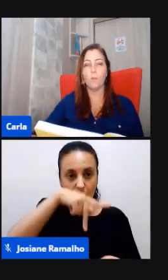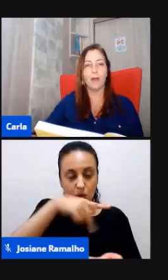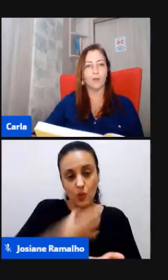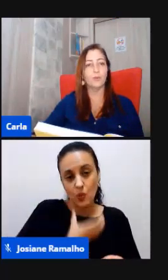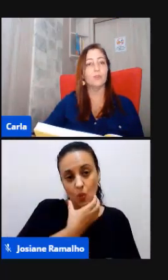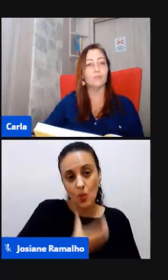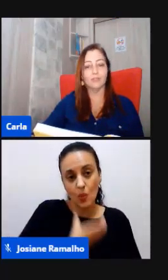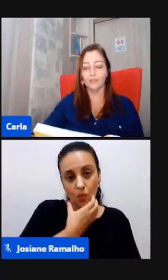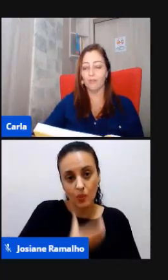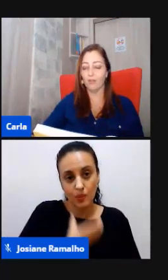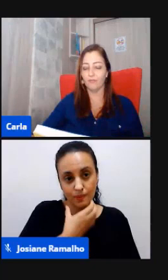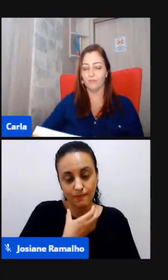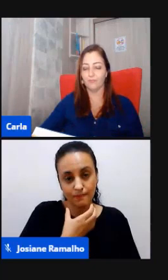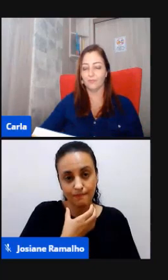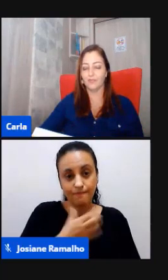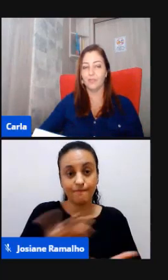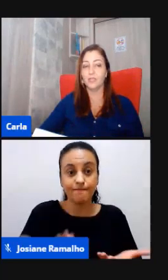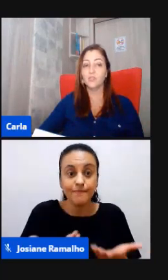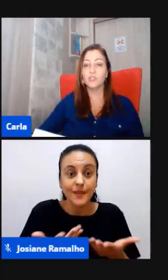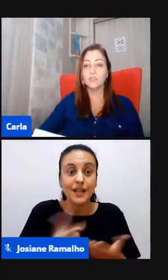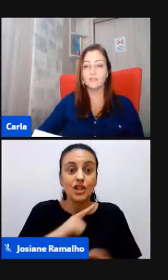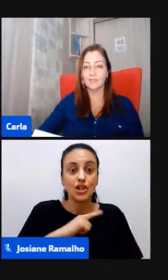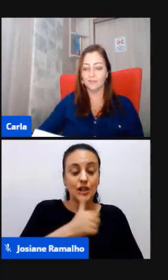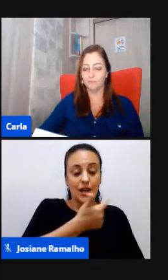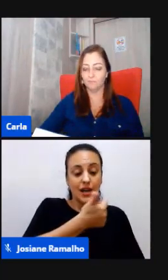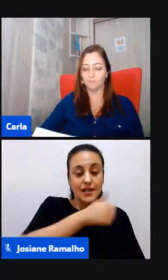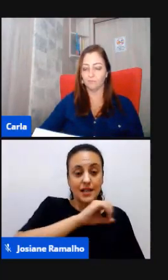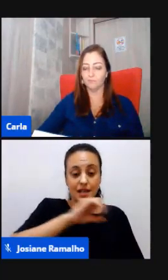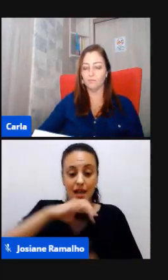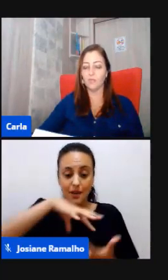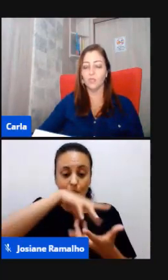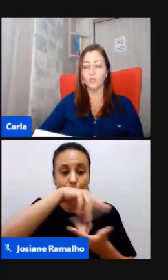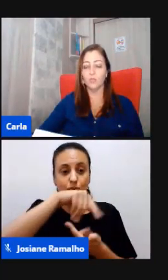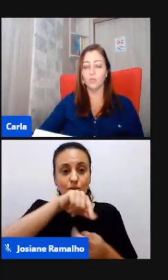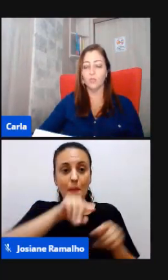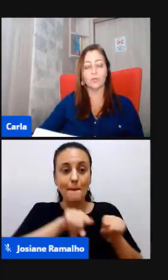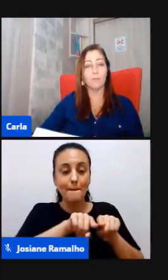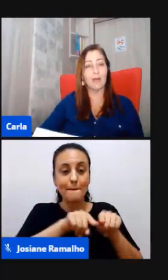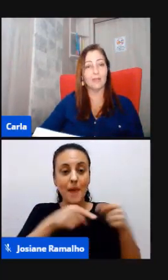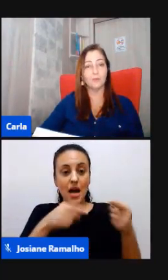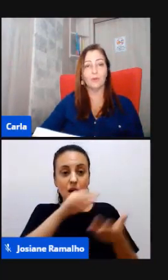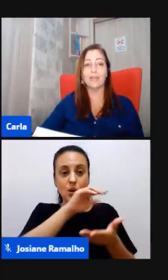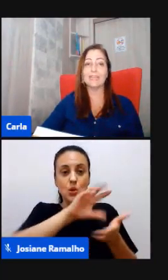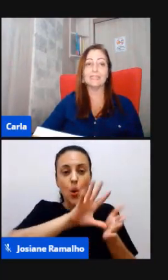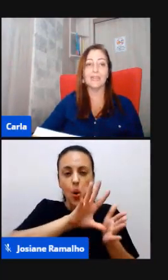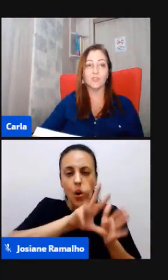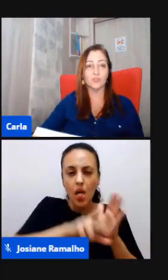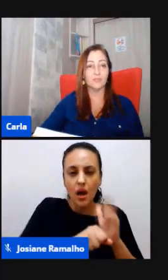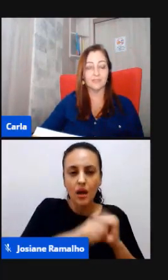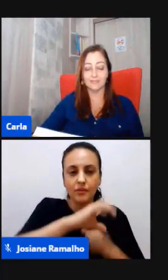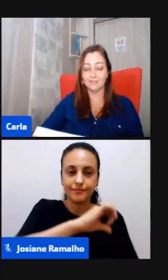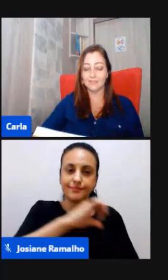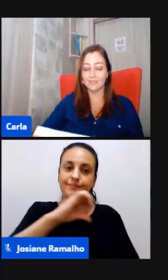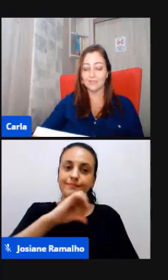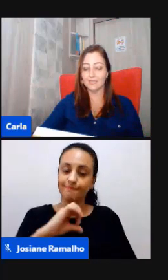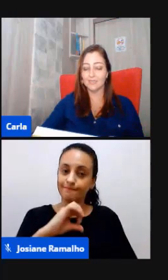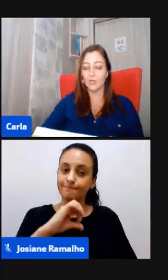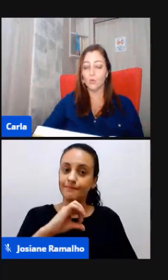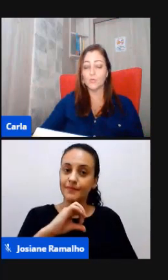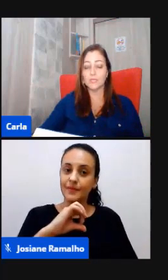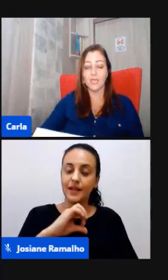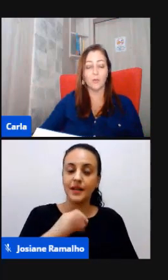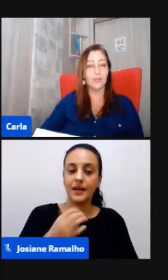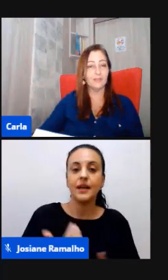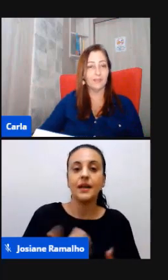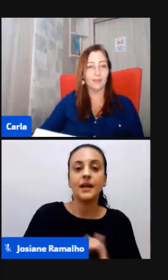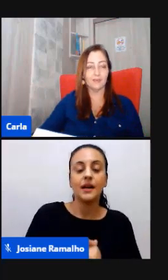100 roubaram-lhe 99. Dizem-lhe que o jogo e o trabalho, a realidade e a fantasia,